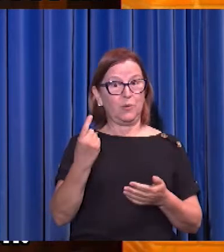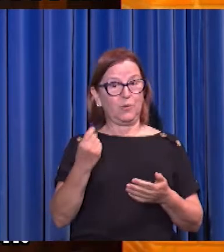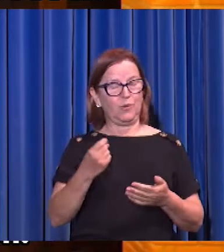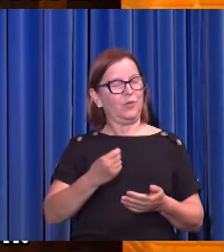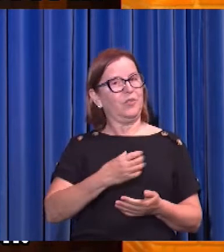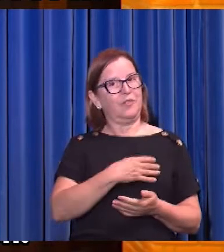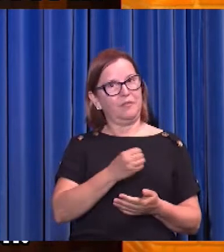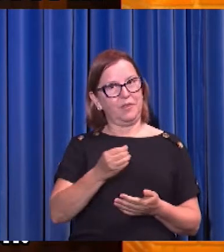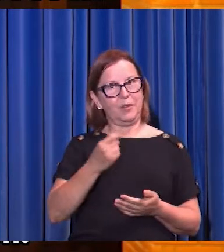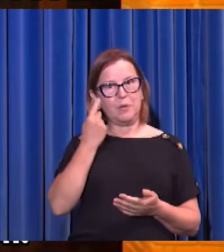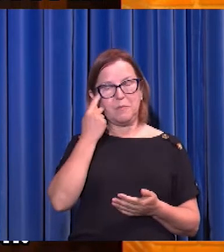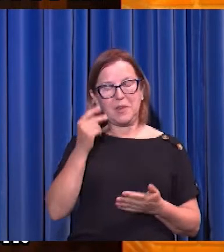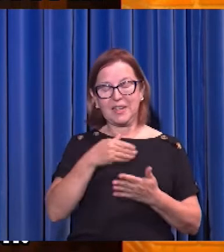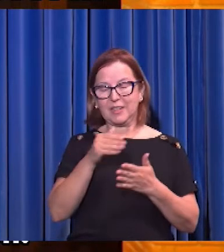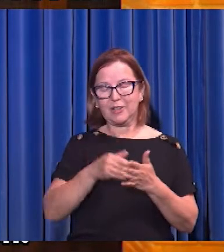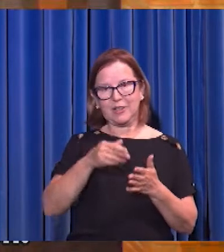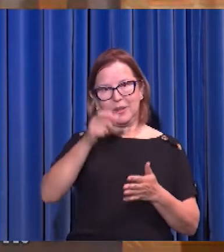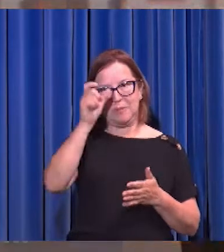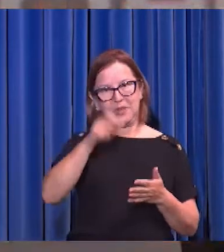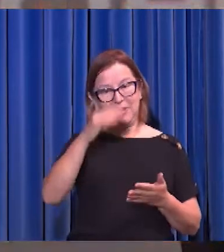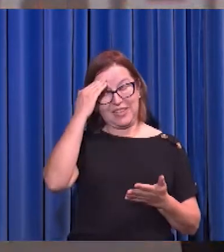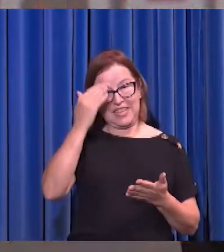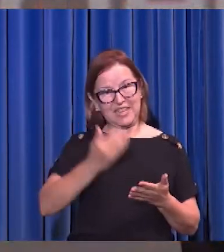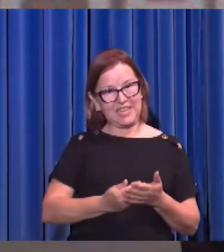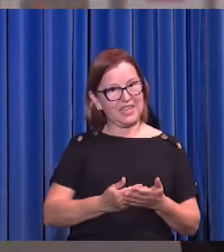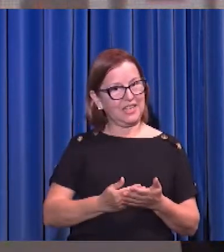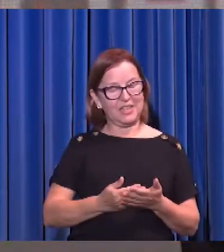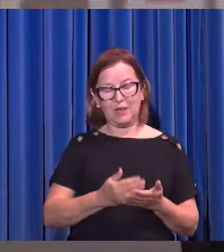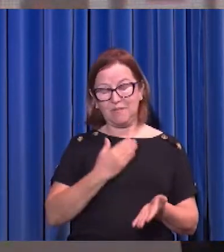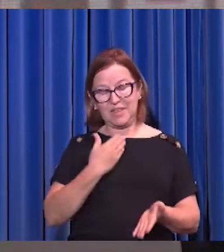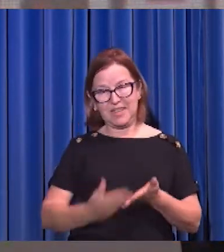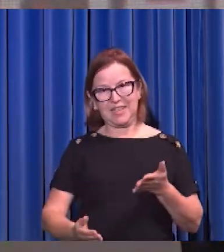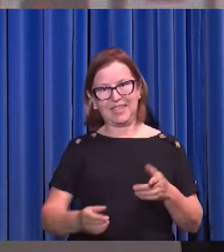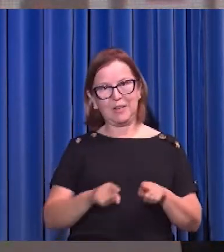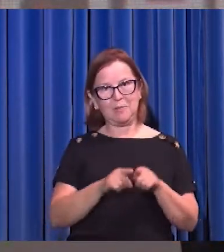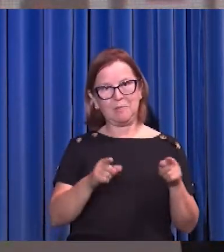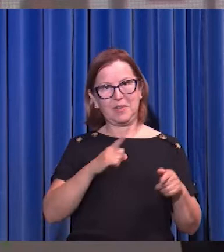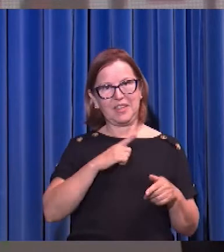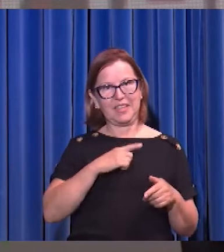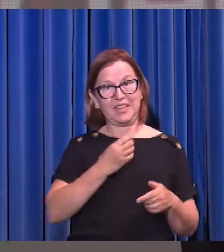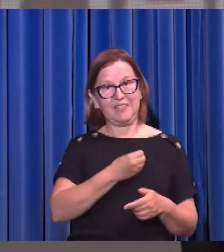mas tenha a vida eterna. Amém. Glória a Deus.